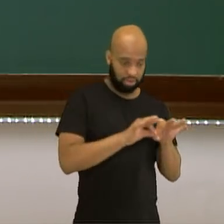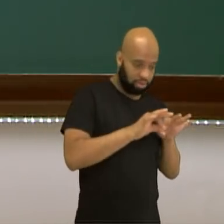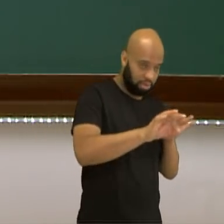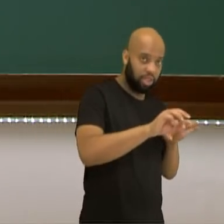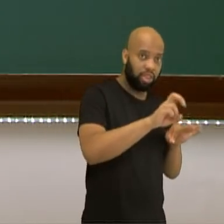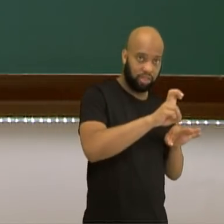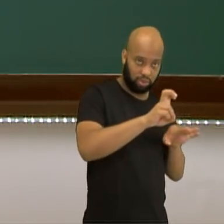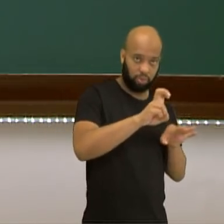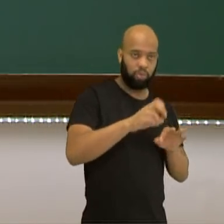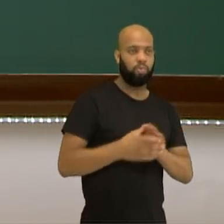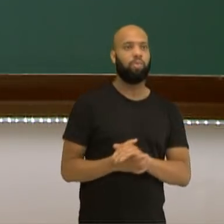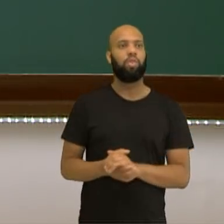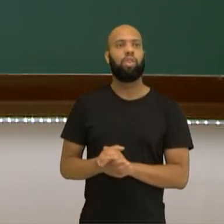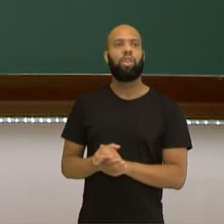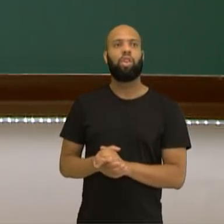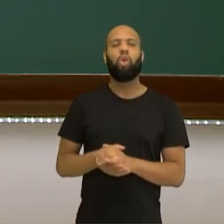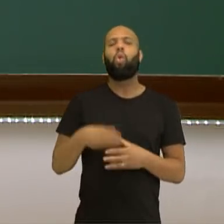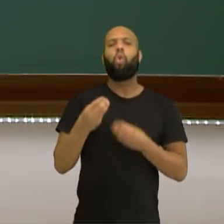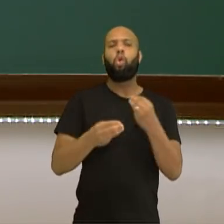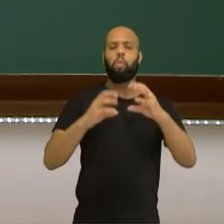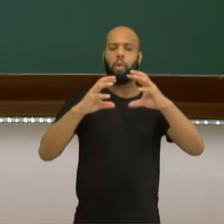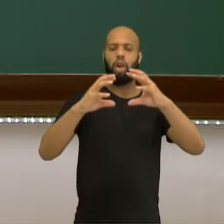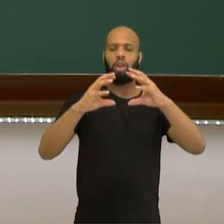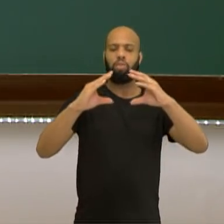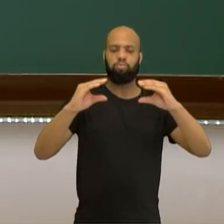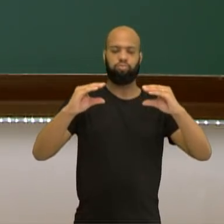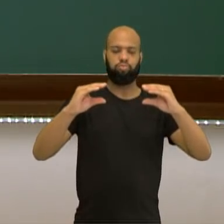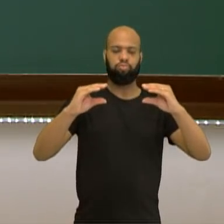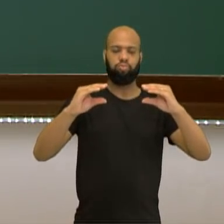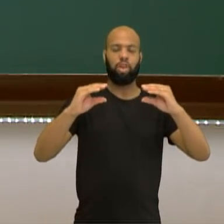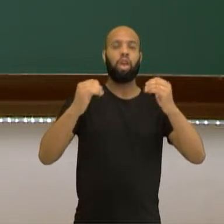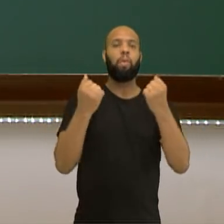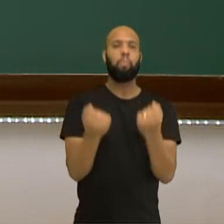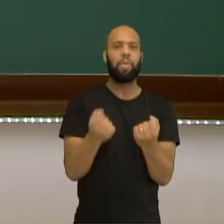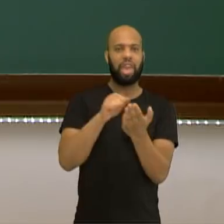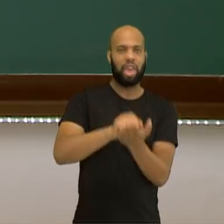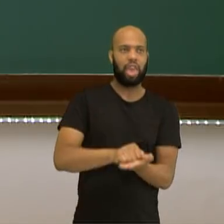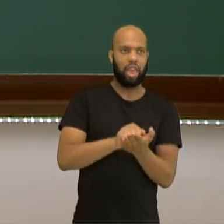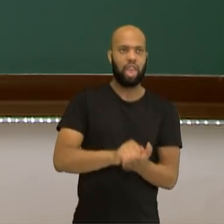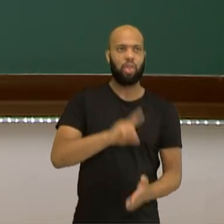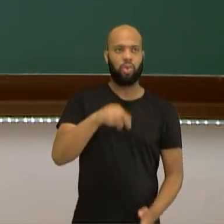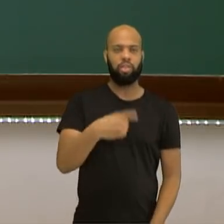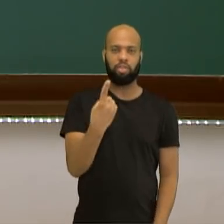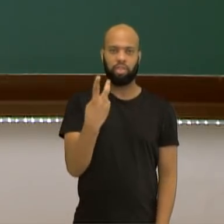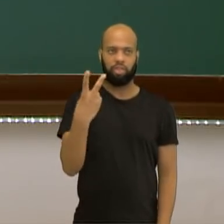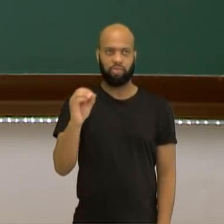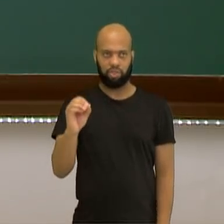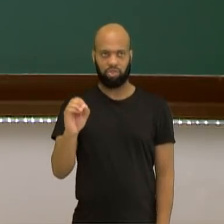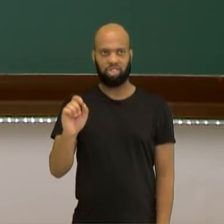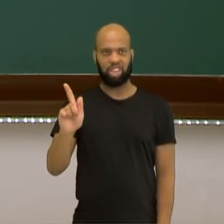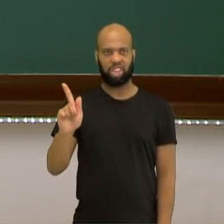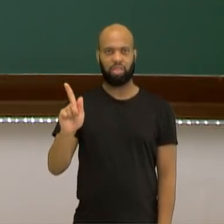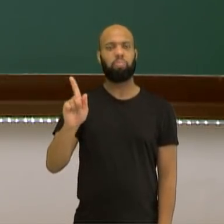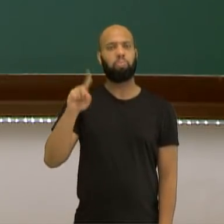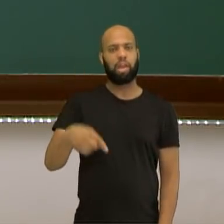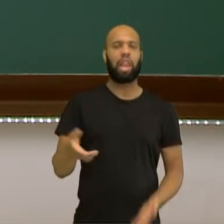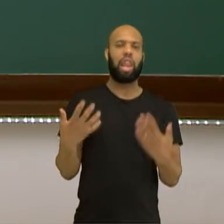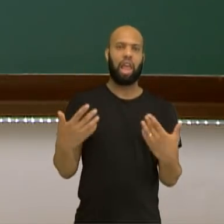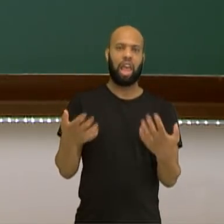A bola é oval e o peso dela é 120 gramas, então ela é levinha,